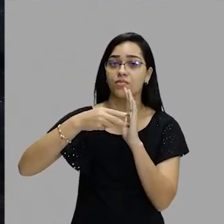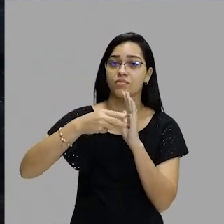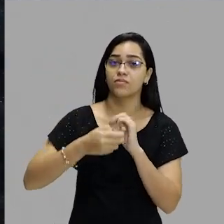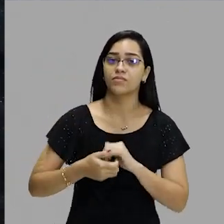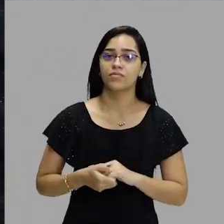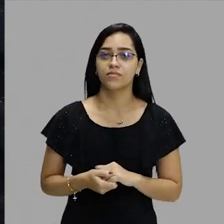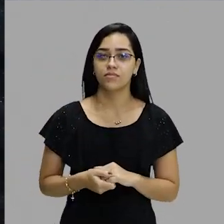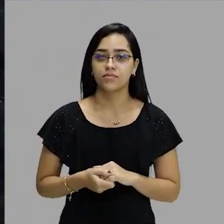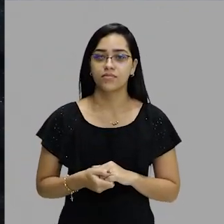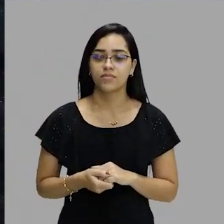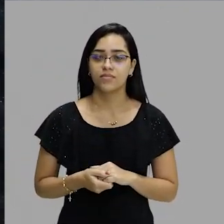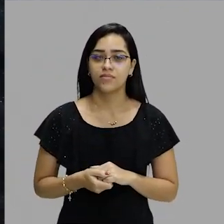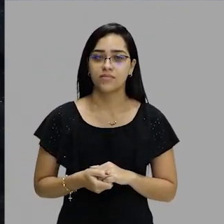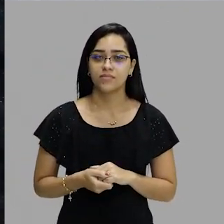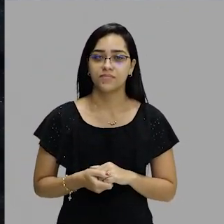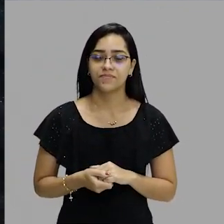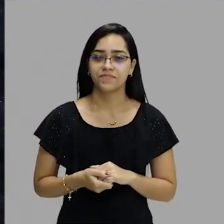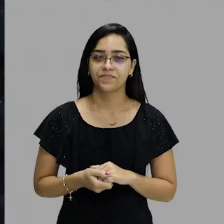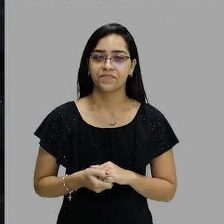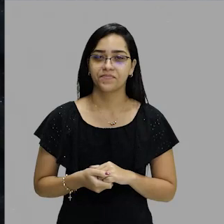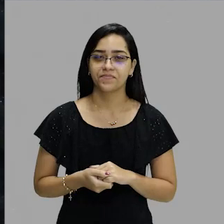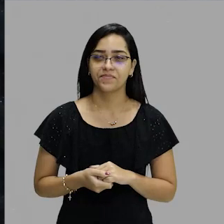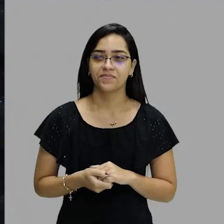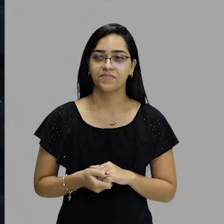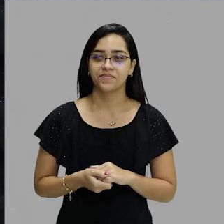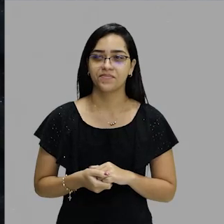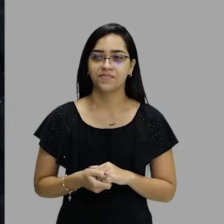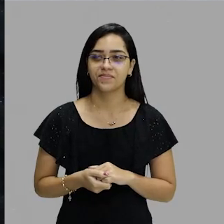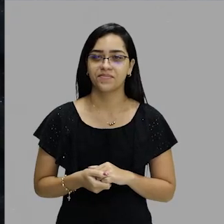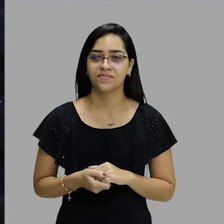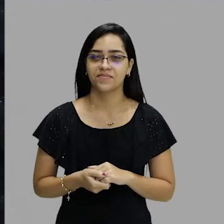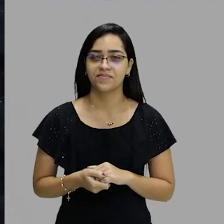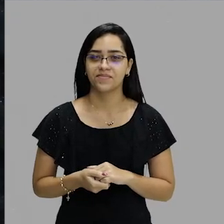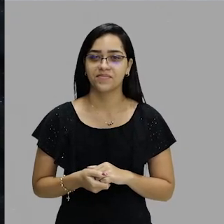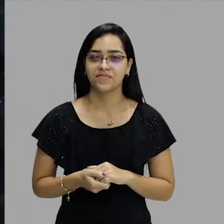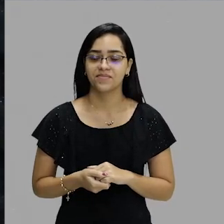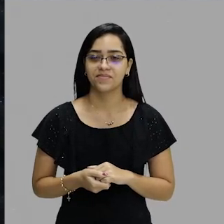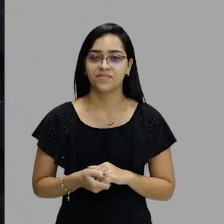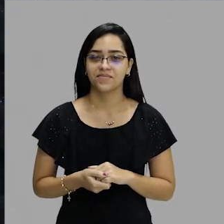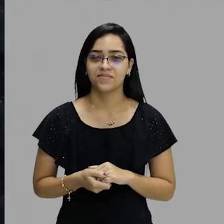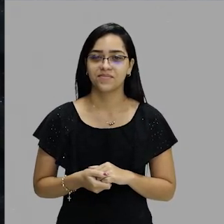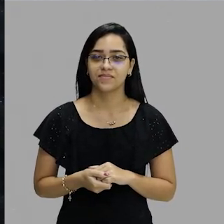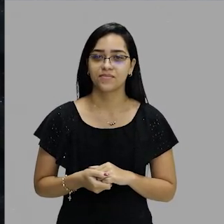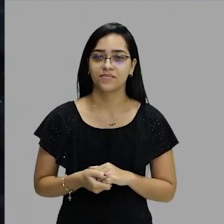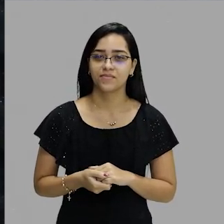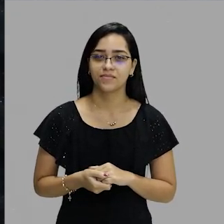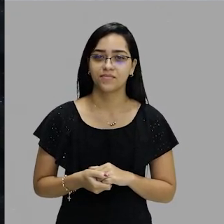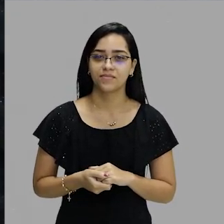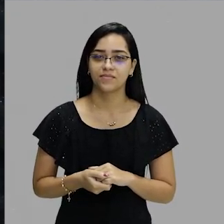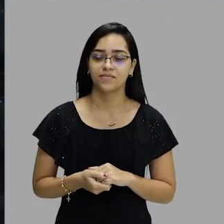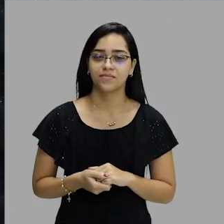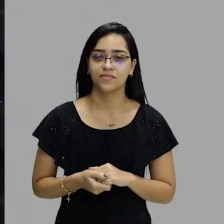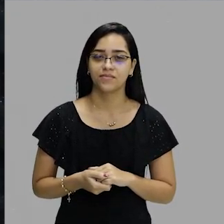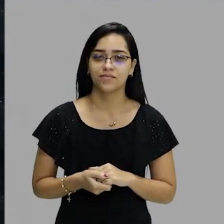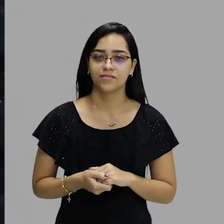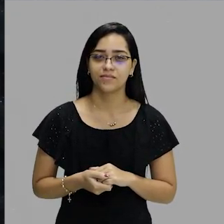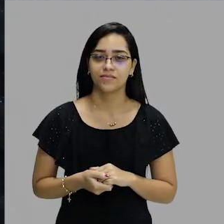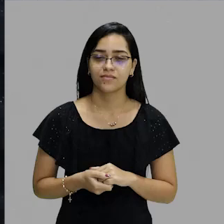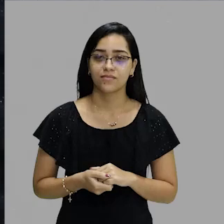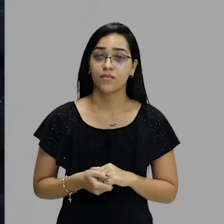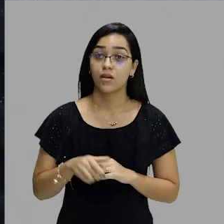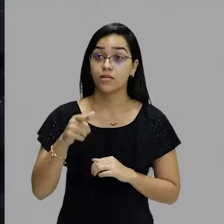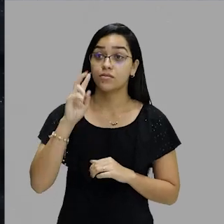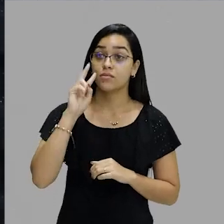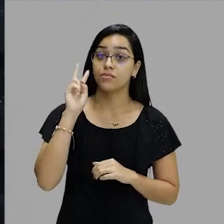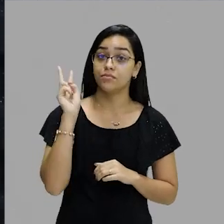Deus, que coisa. Quase a palavra não sai da minha boca. O que está acontecendo comigo? Ah, meu Deus, vamos de novo. Você está